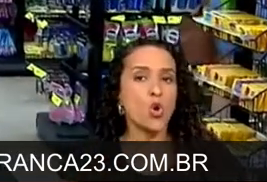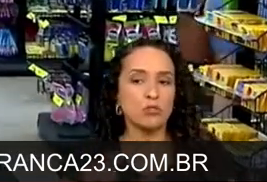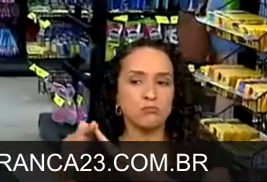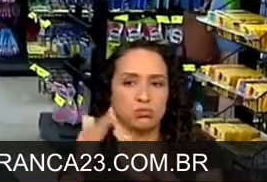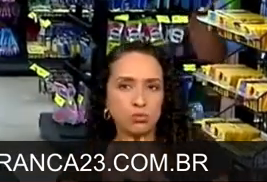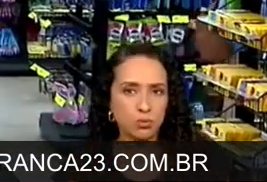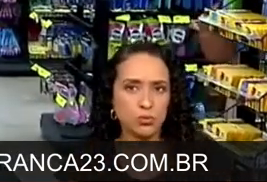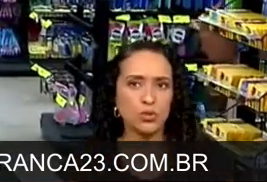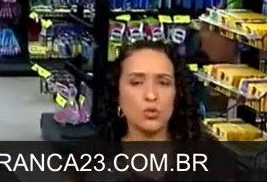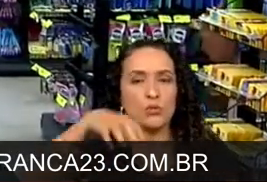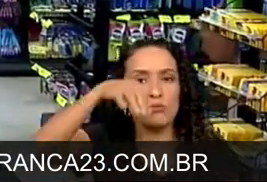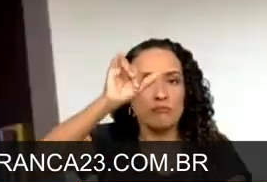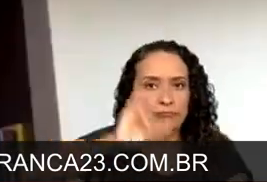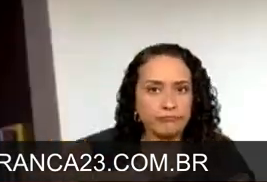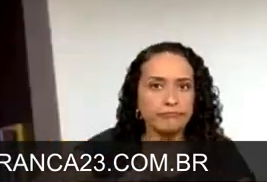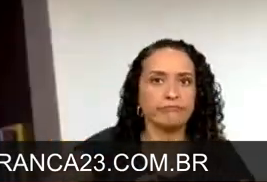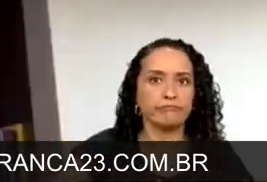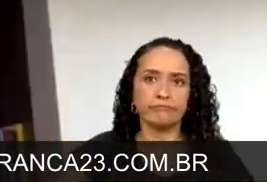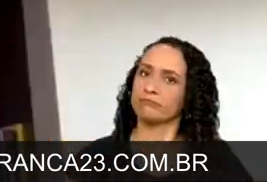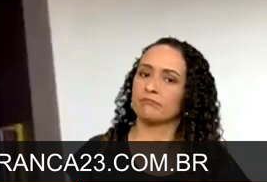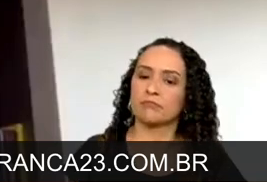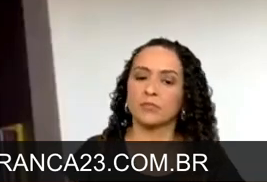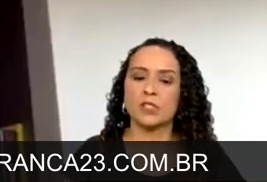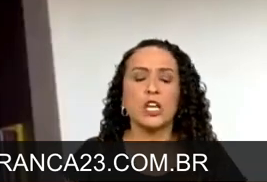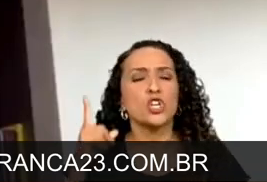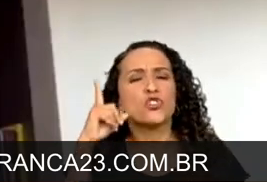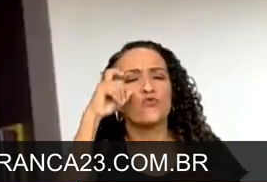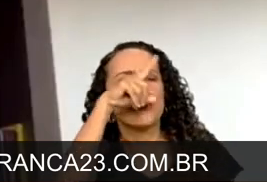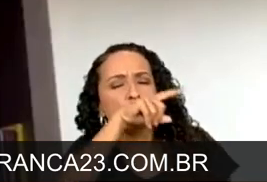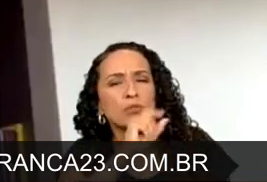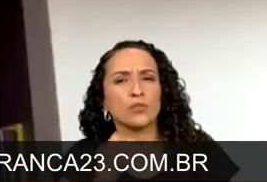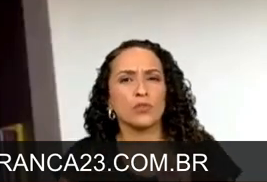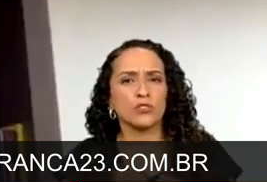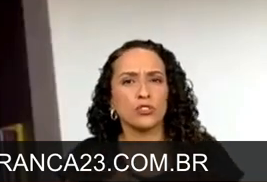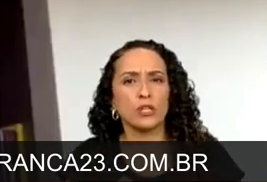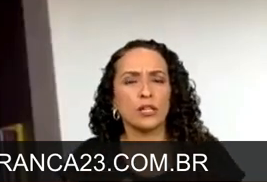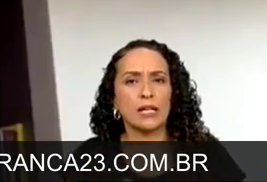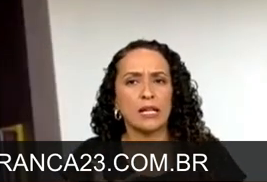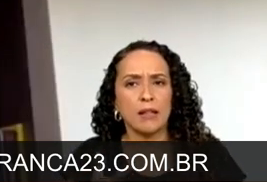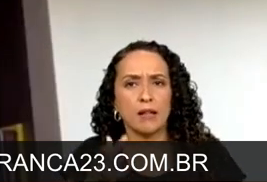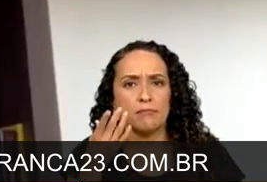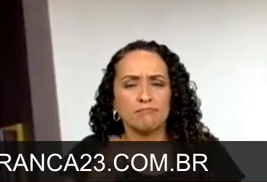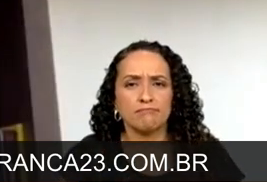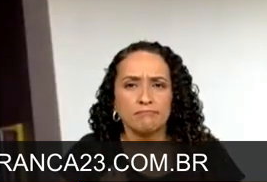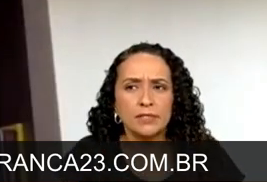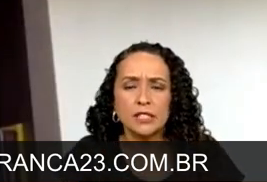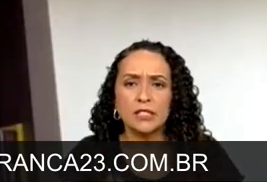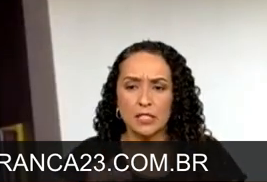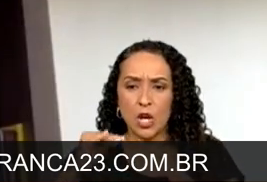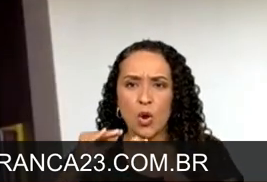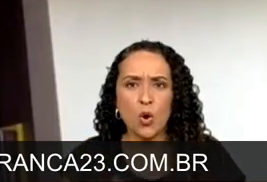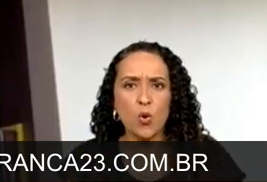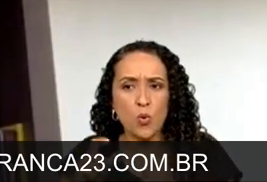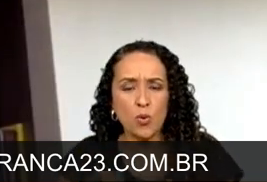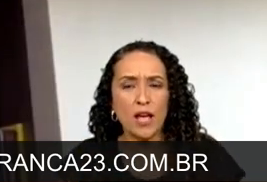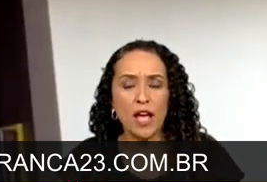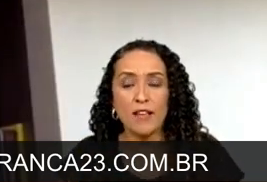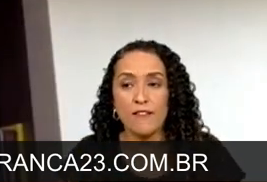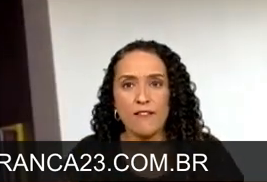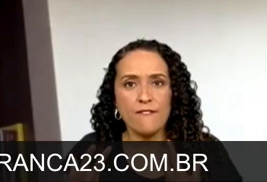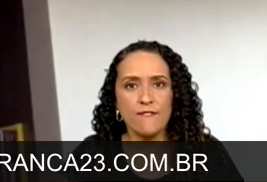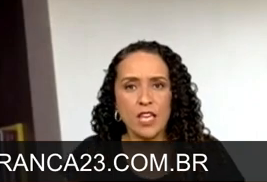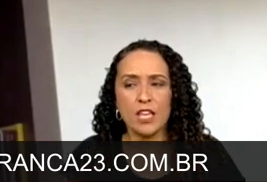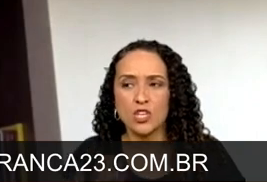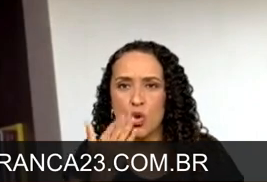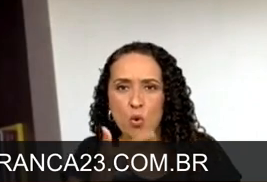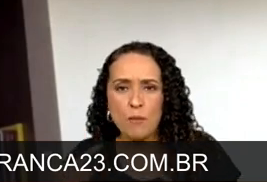dos grandes centros urbanos. Dificuldade da presença de estabelecimentos que vendem alimentos saudáveis nas favelas,